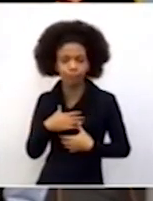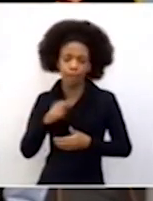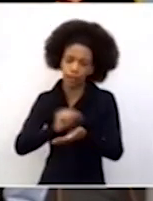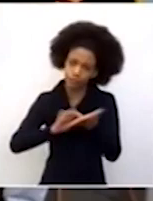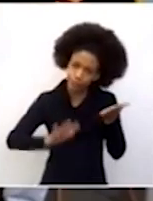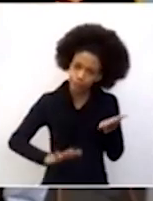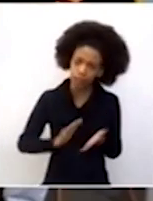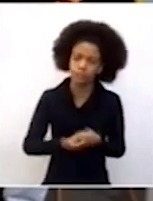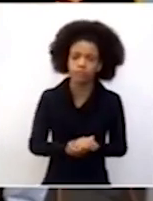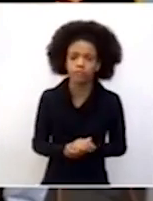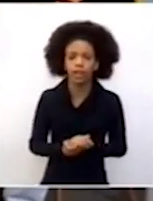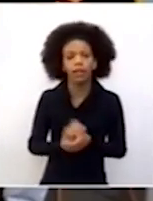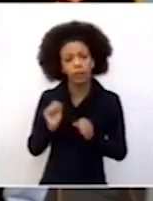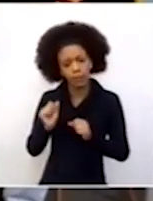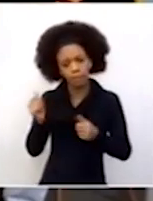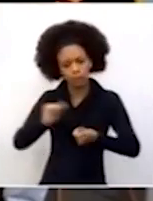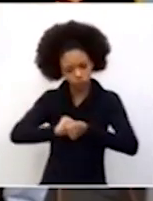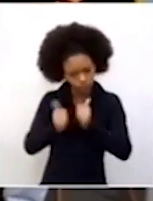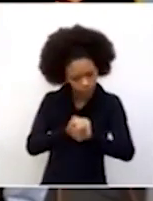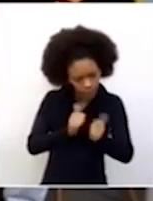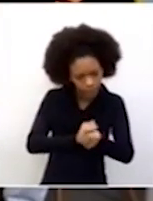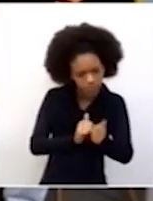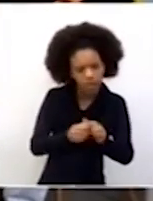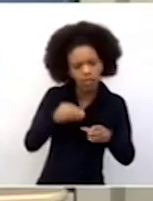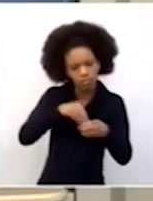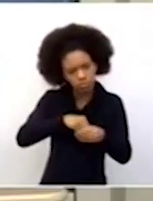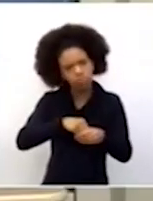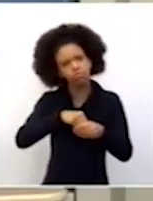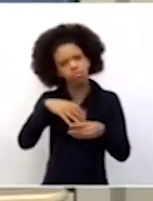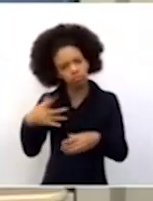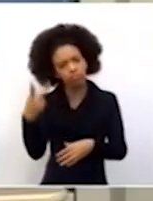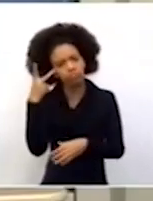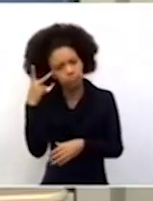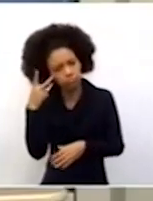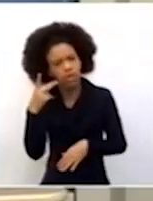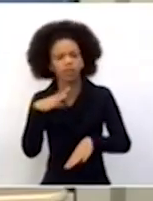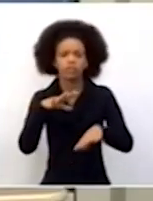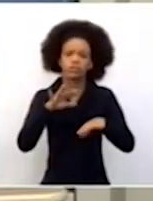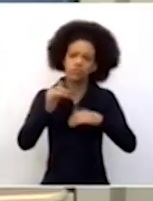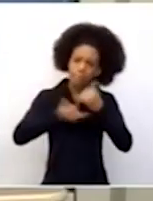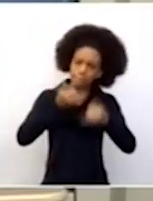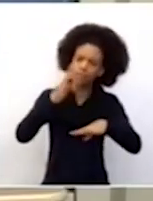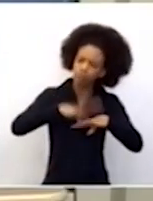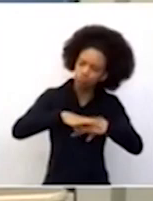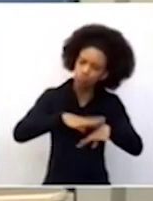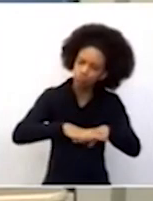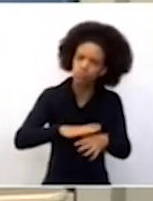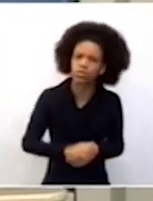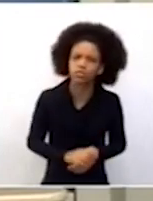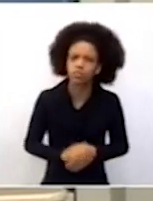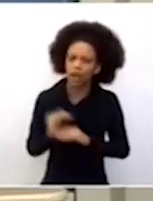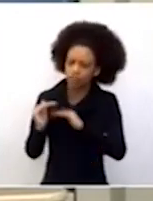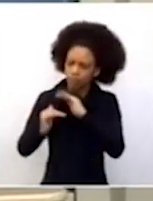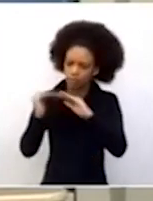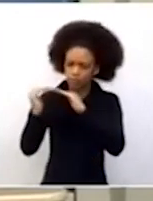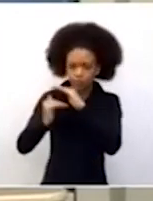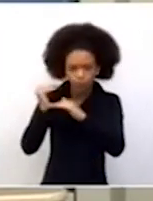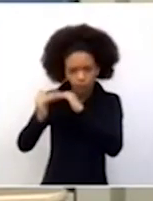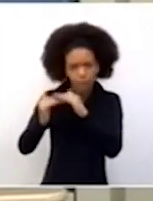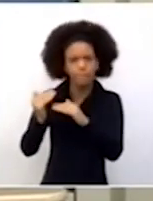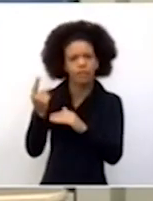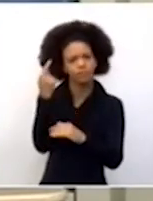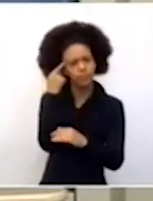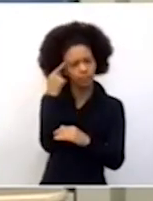possam contribuir dentro dessa perspectiva da parte lúdica da matemática, né? Desenvolvimento desse pensamento matemático,